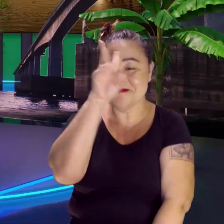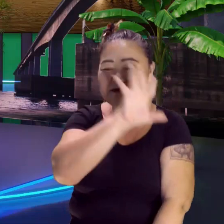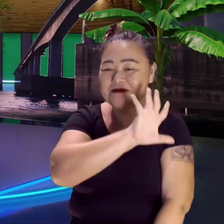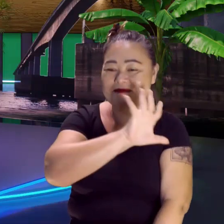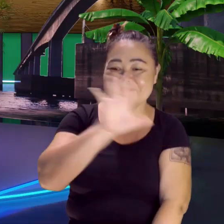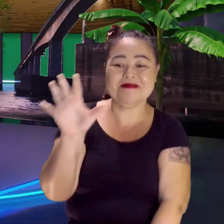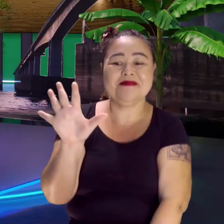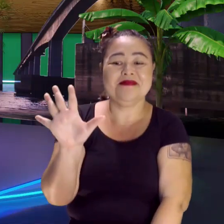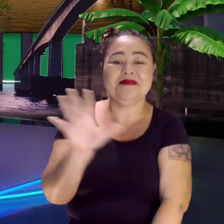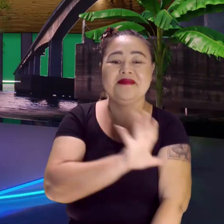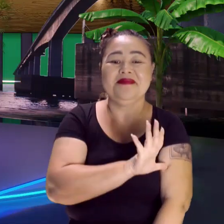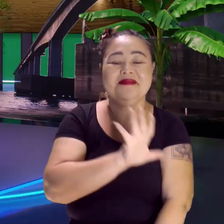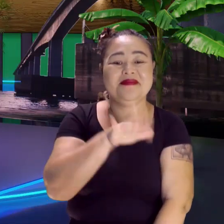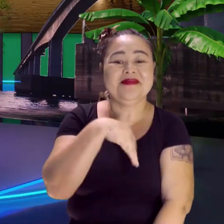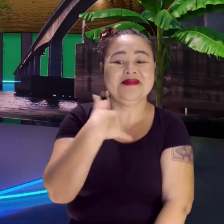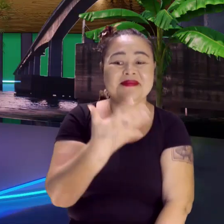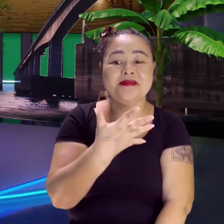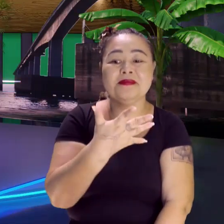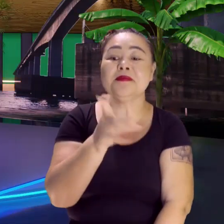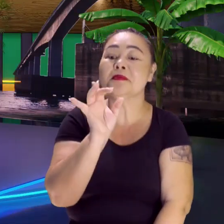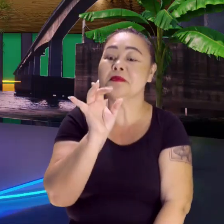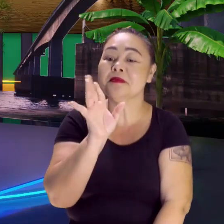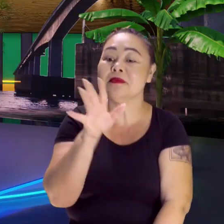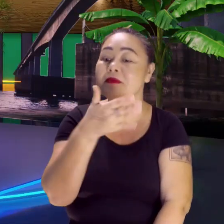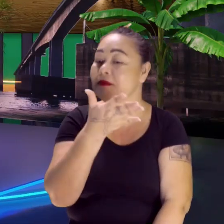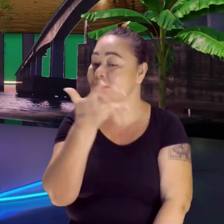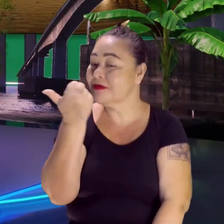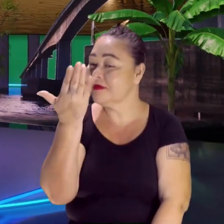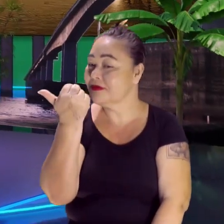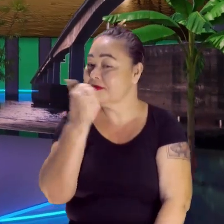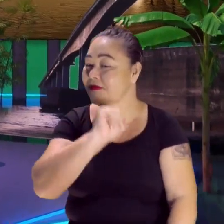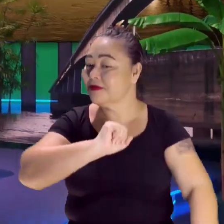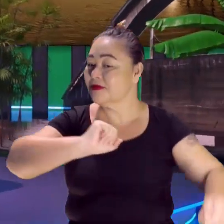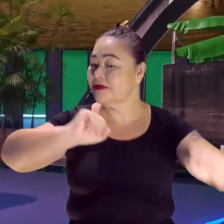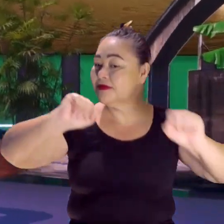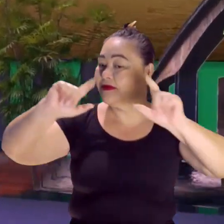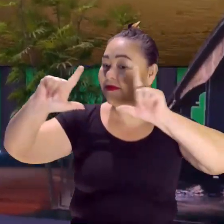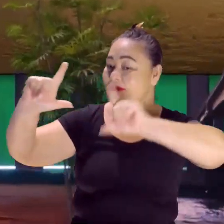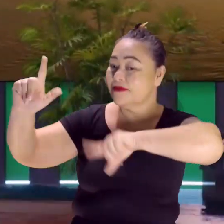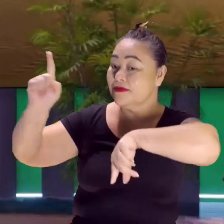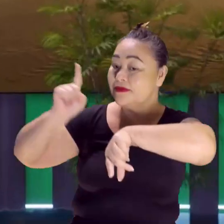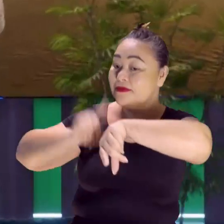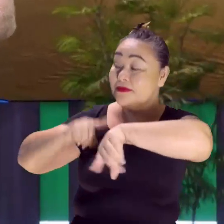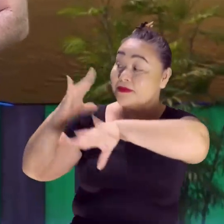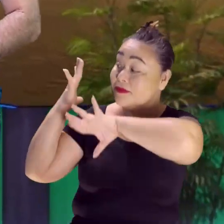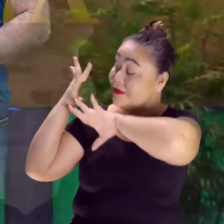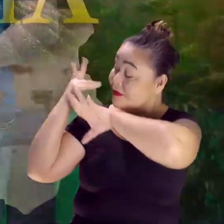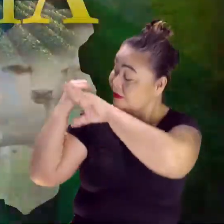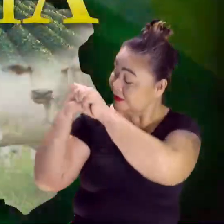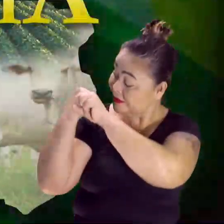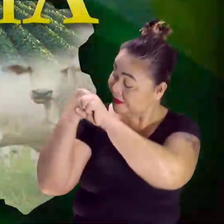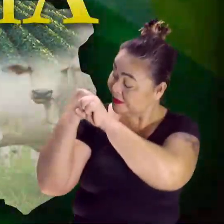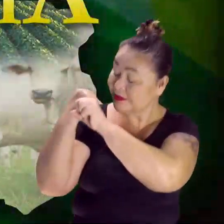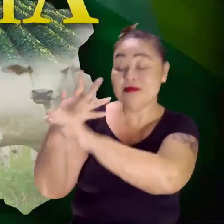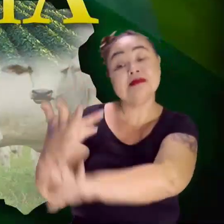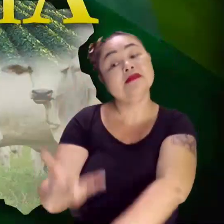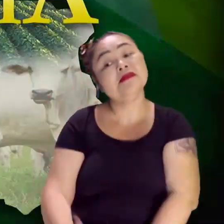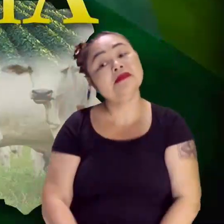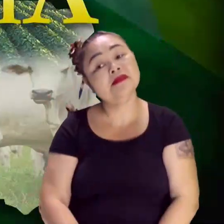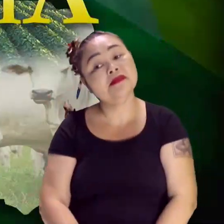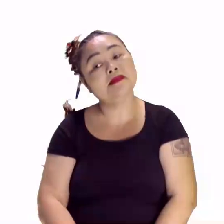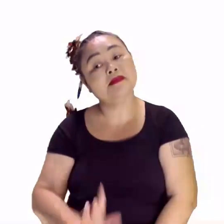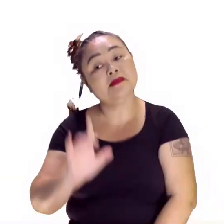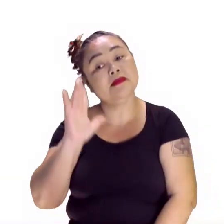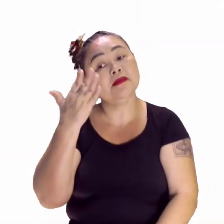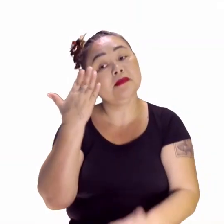coisas que acabamos Exatamente, de falar, né? Com certeza. Então vamos lá, de olho na tela para o nosso momento de revisão, galera.